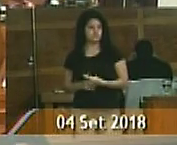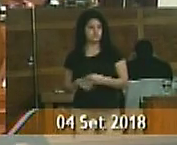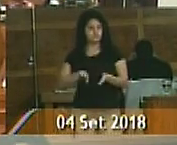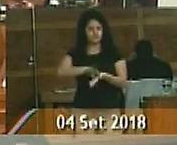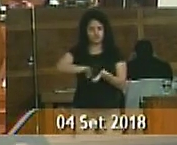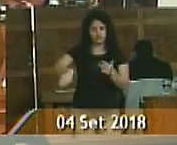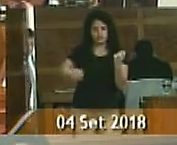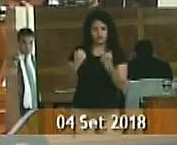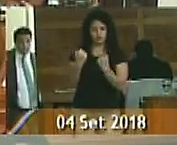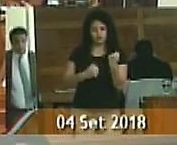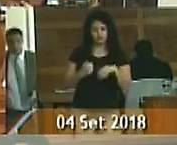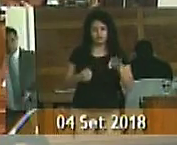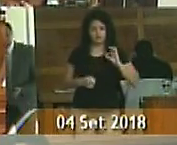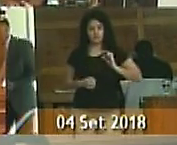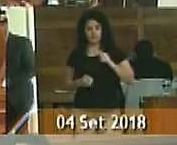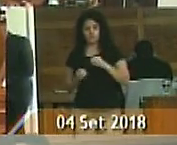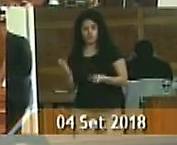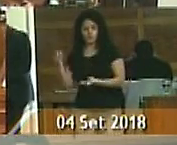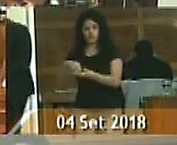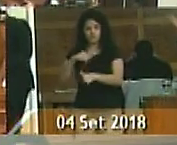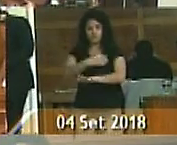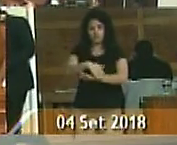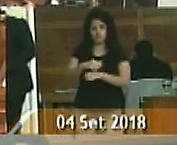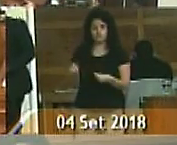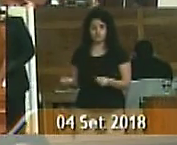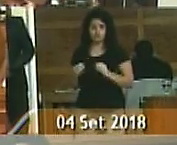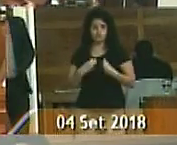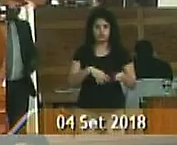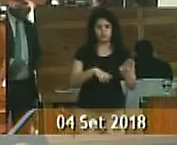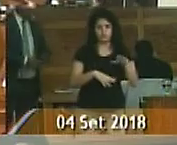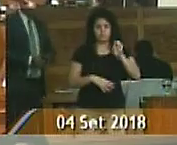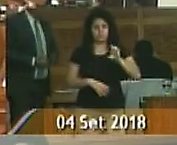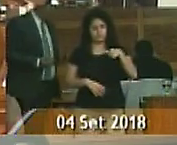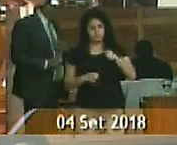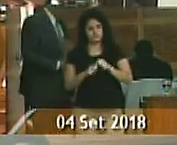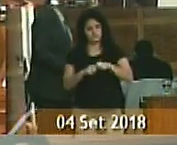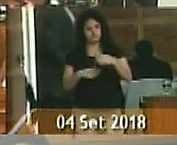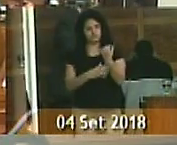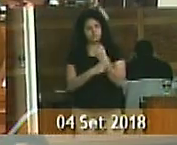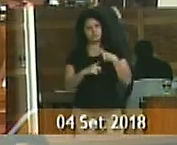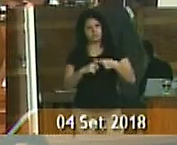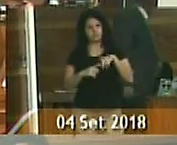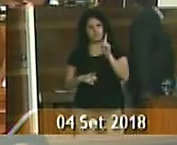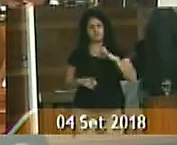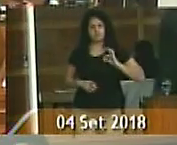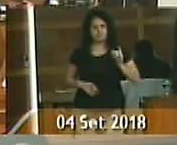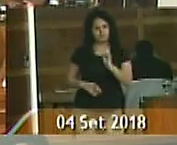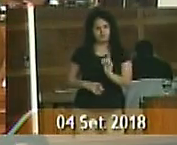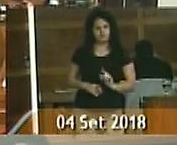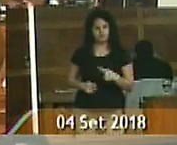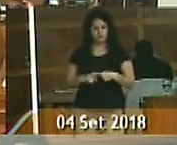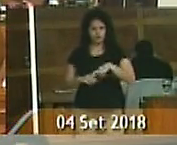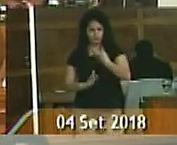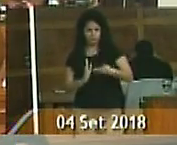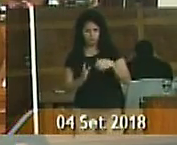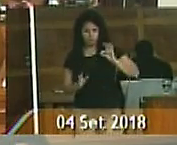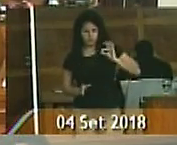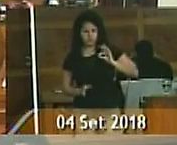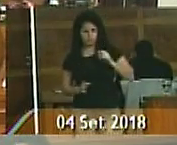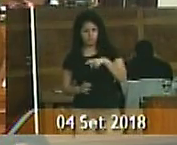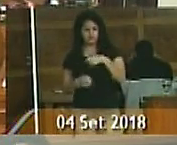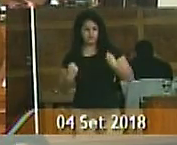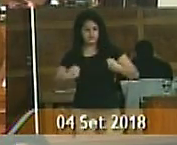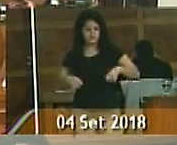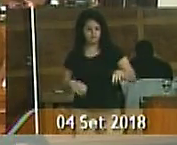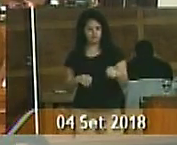Tira a porra da viatura de lá e bota na pista. E manda o exército fazer a segurança lá, porra. Não é PM, não. Tudo é PM. Ali, no mínimo, era rodoviária